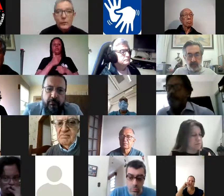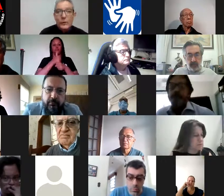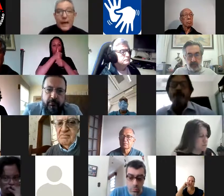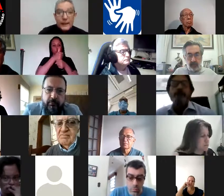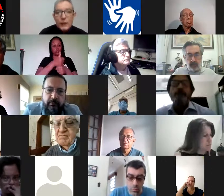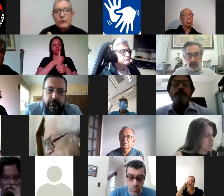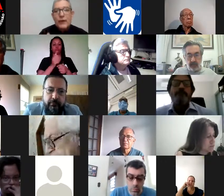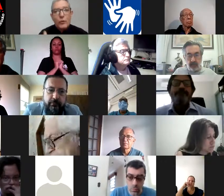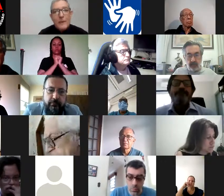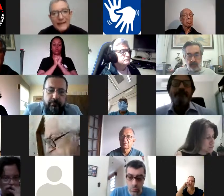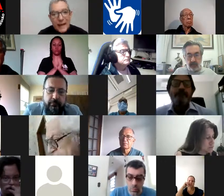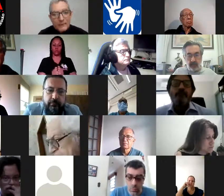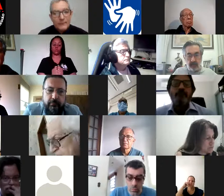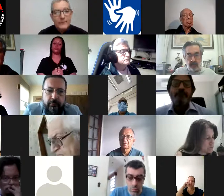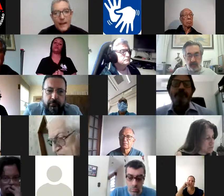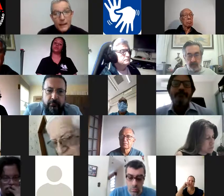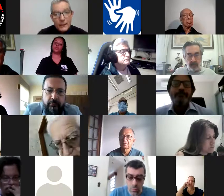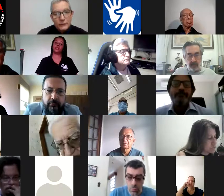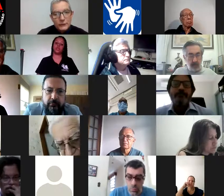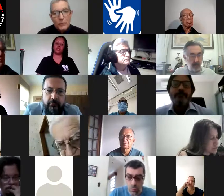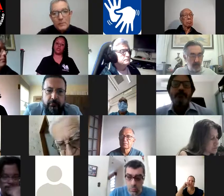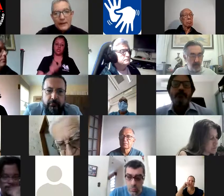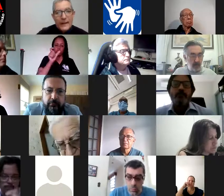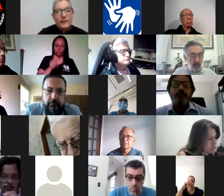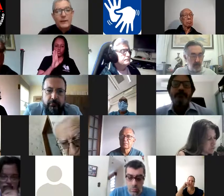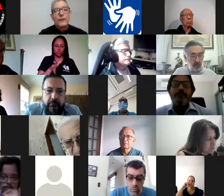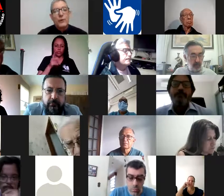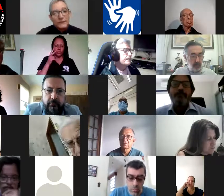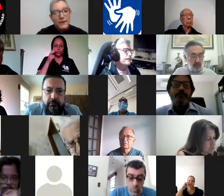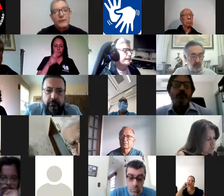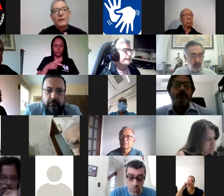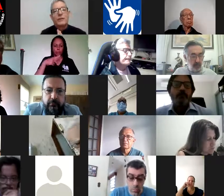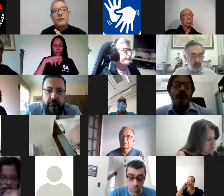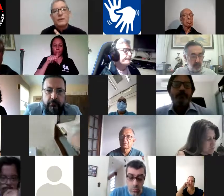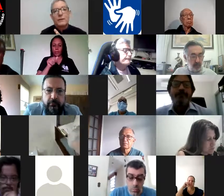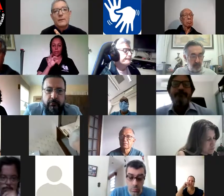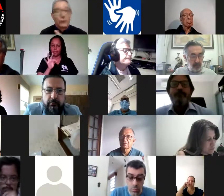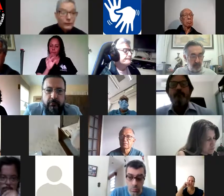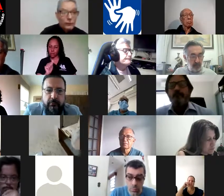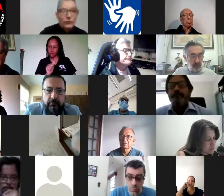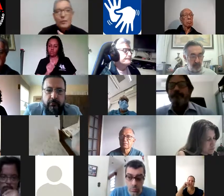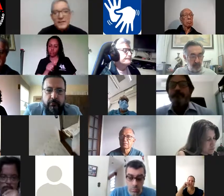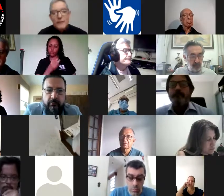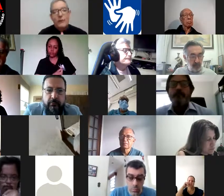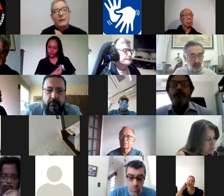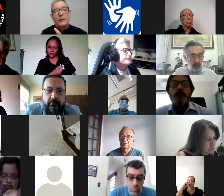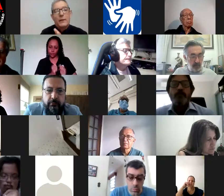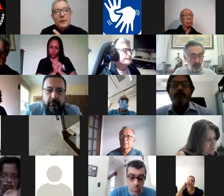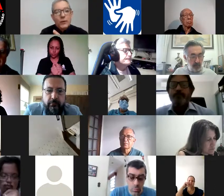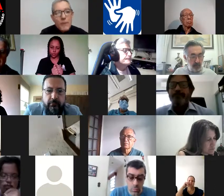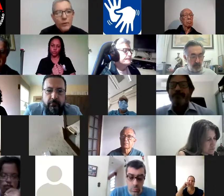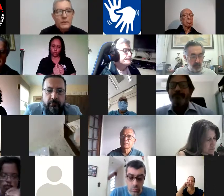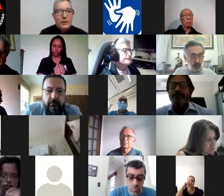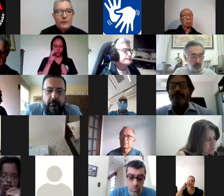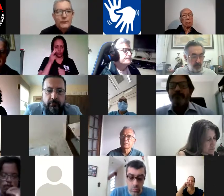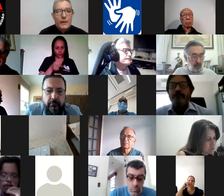Então, aqui eu já vi o Patá. Né, aqui, já viu o Patá nessa reunião, ele esteve aqui com a gente. Não sei se continua, mas esteve aqui. E